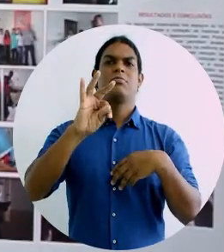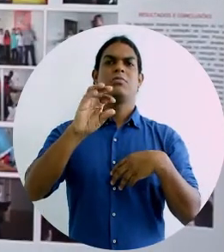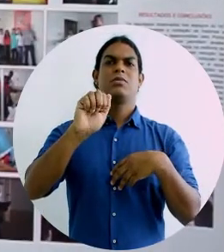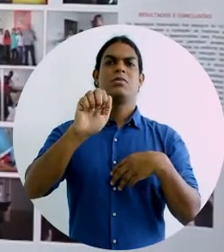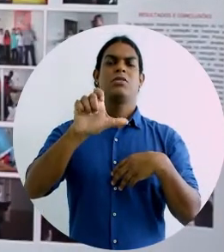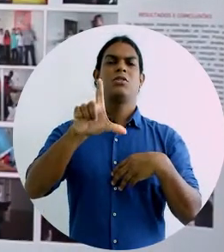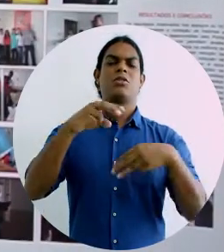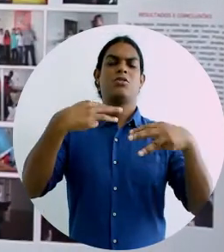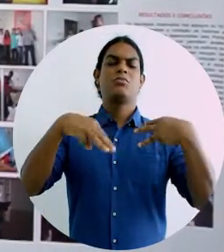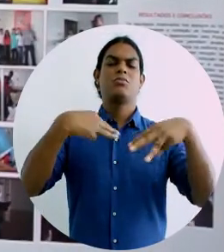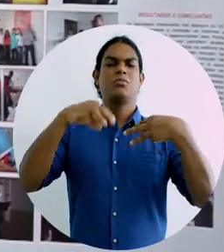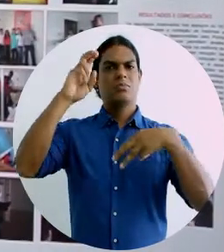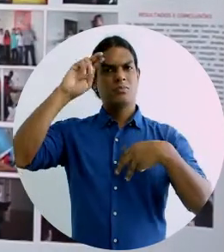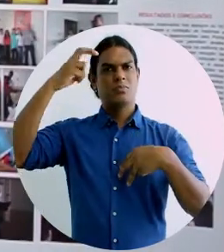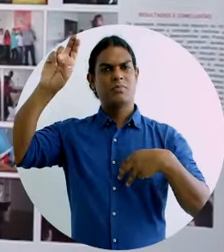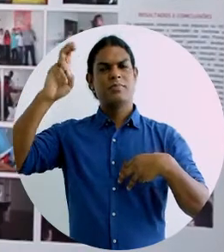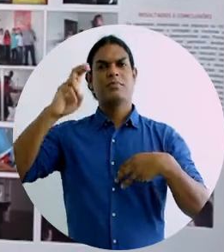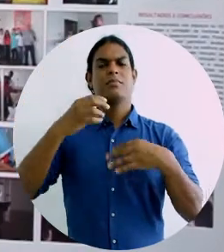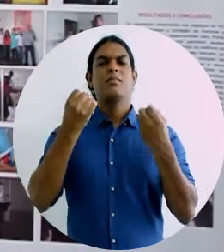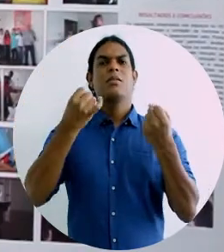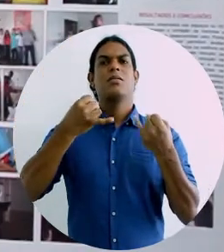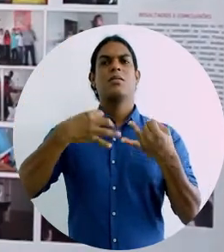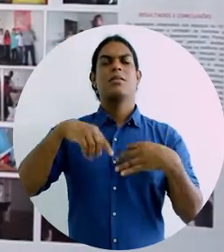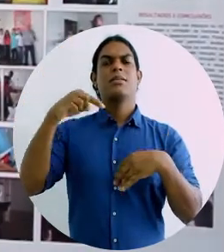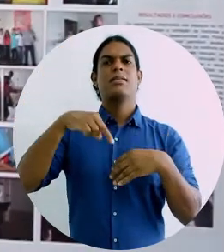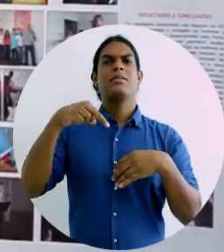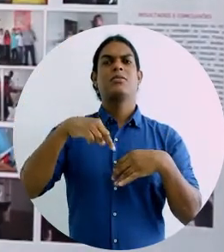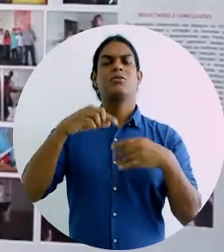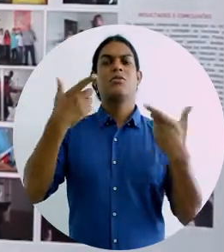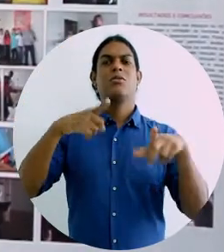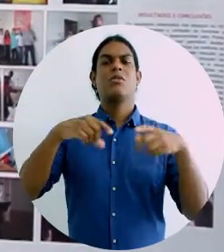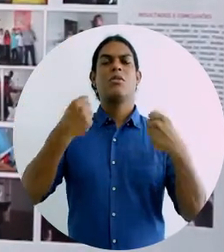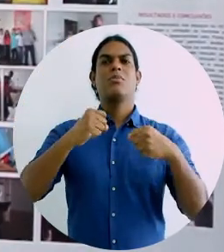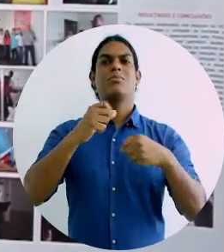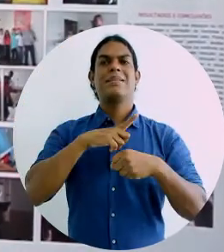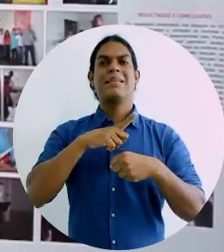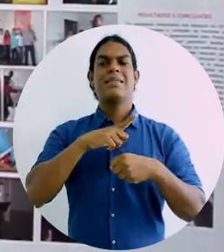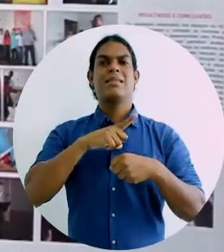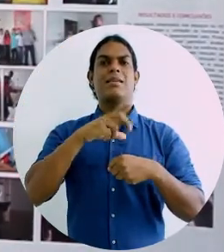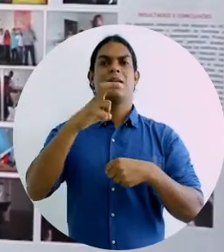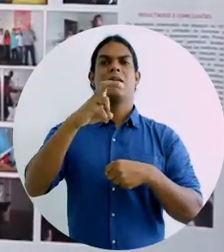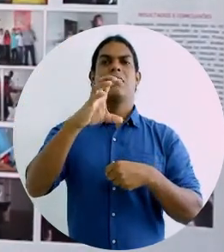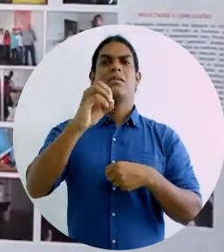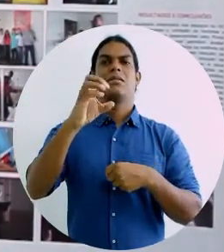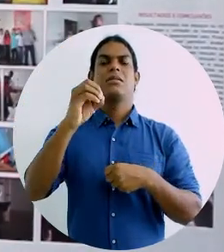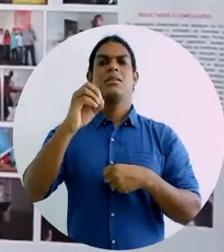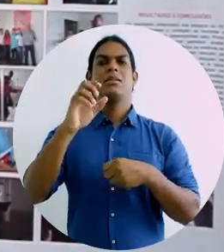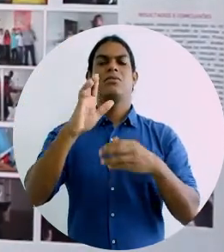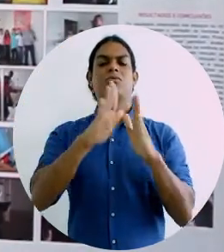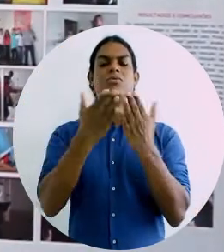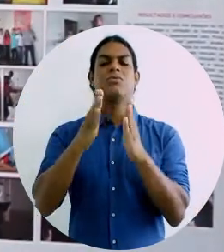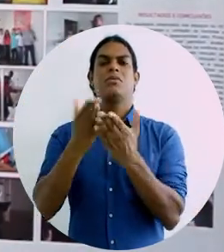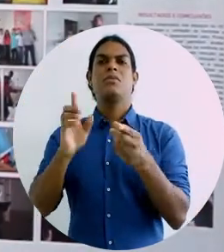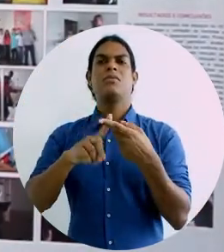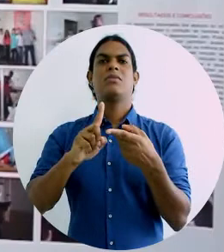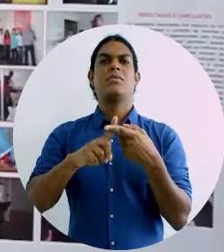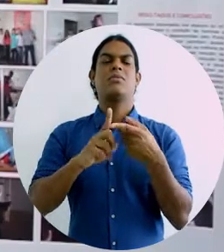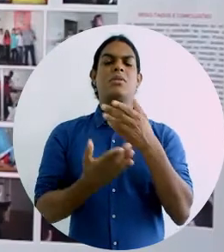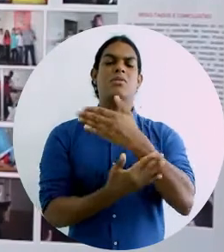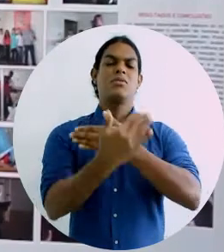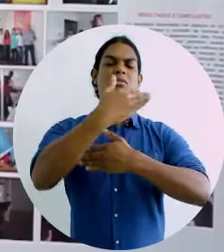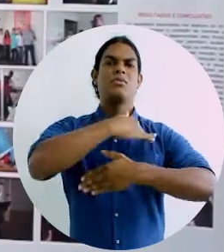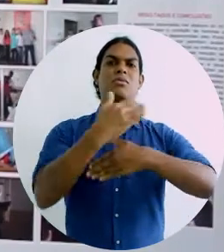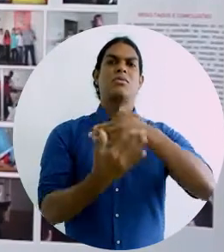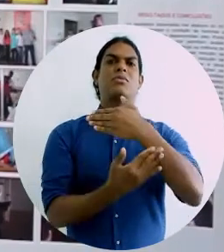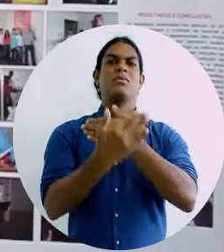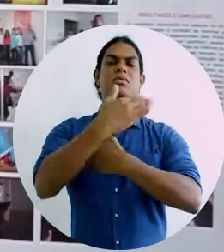que o projeto contemplado recebesse 500 livros e mais um computador, uma impressora,